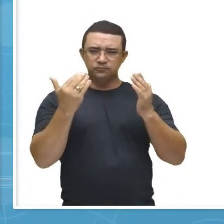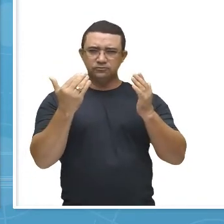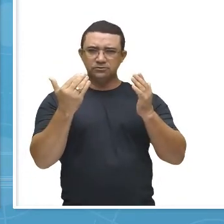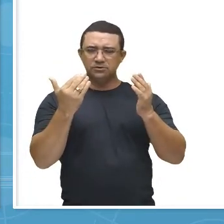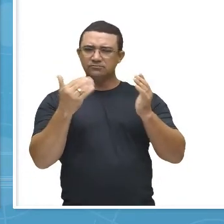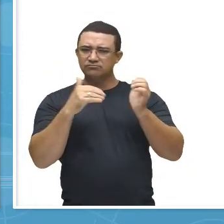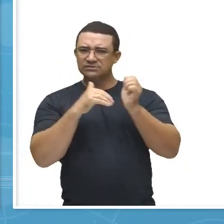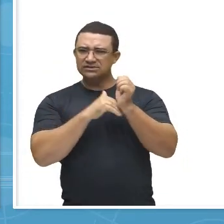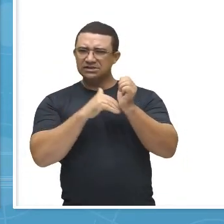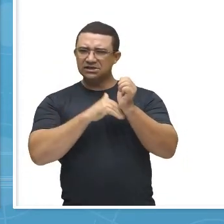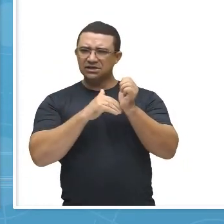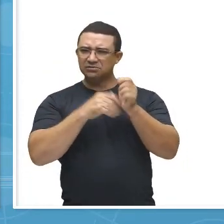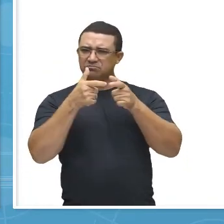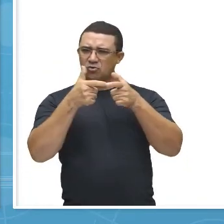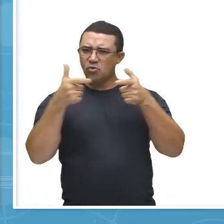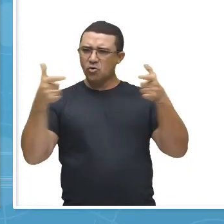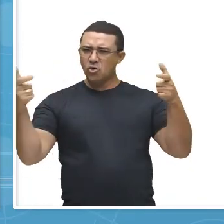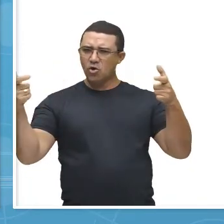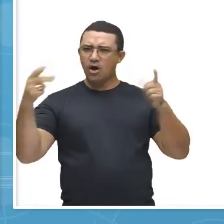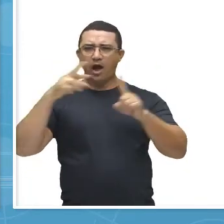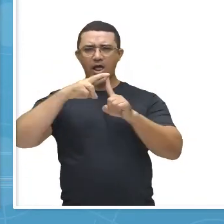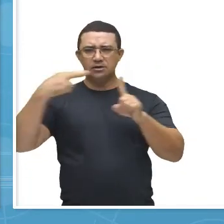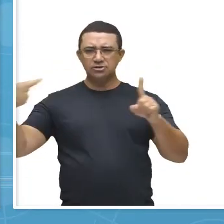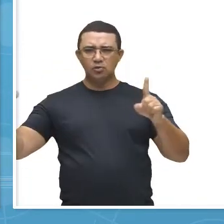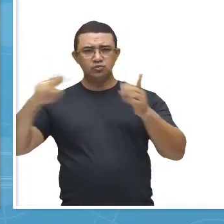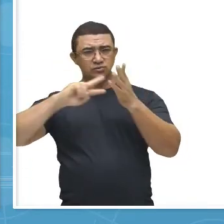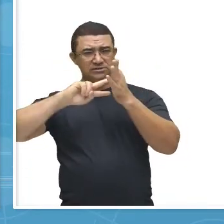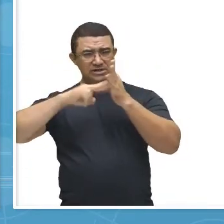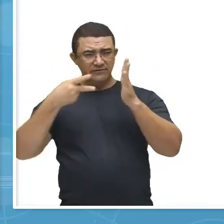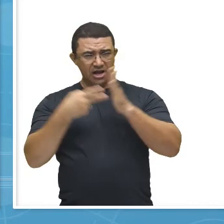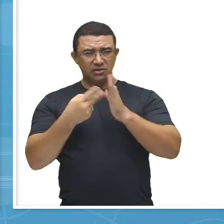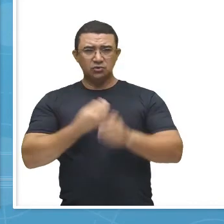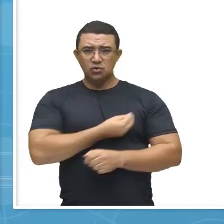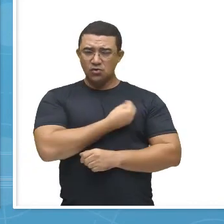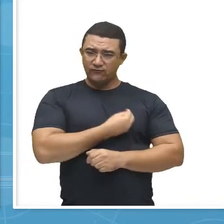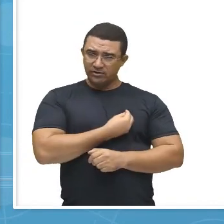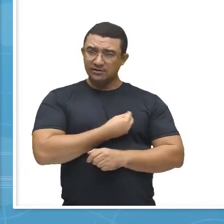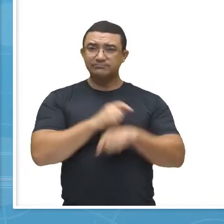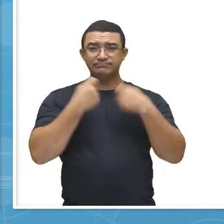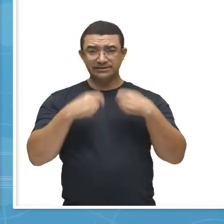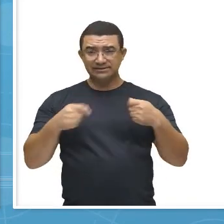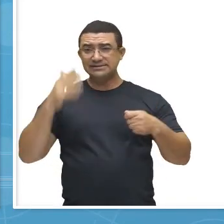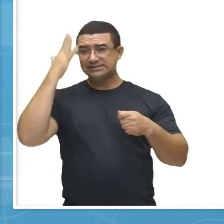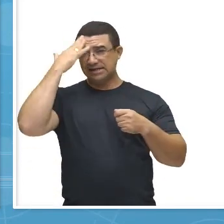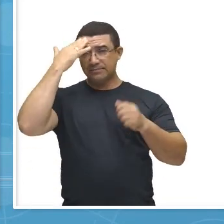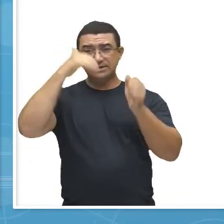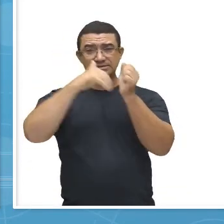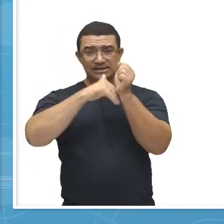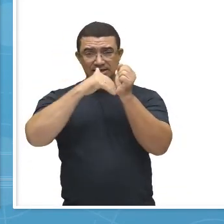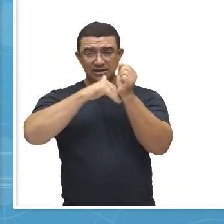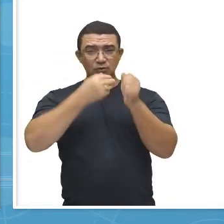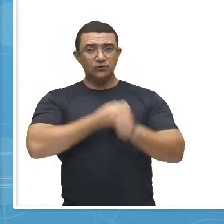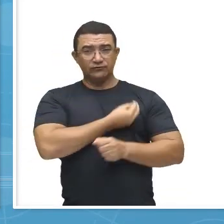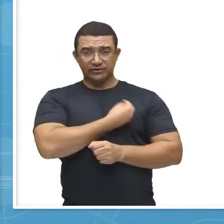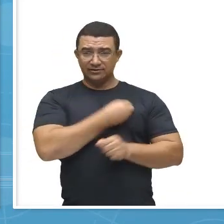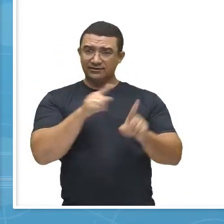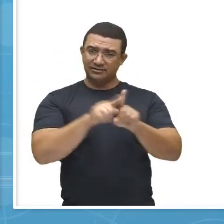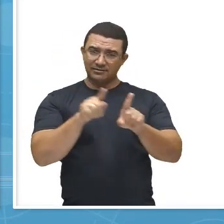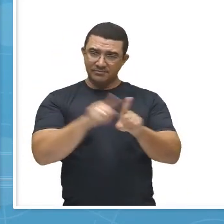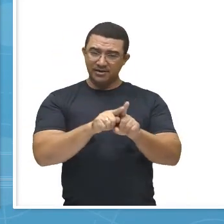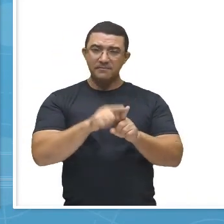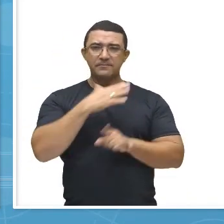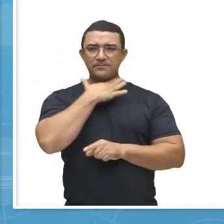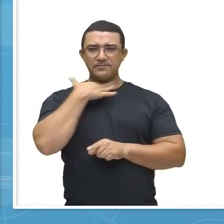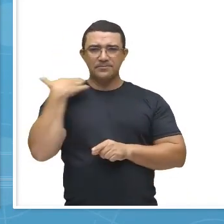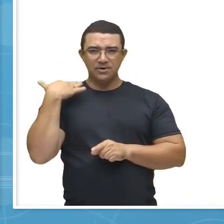mistério, a dimensão religiosa do sentido da vida, esta vem iluminar tanto o mistério da vida quanto da morte, como foi colocado na aula